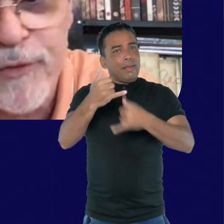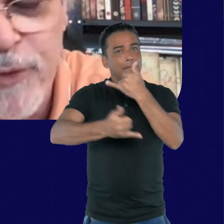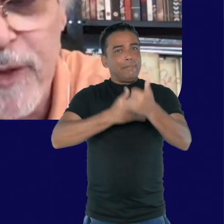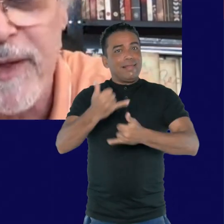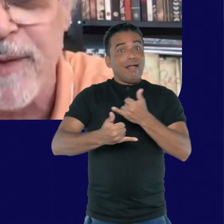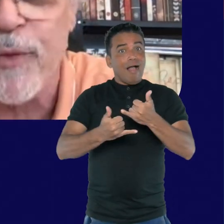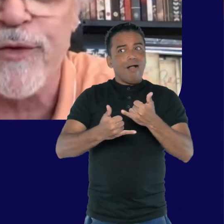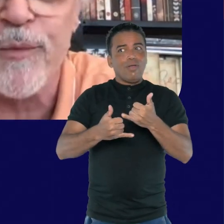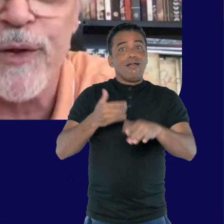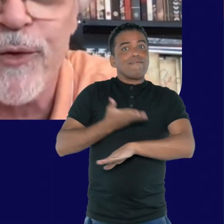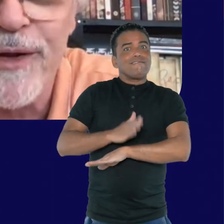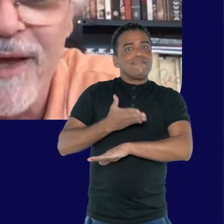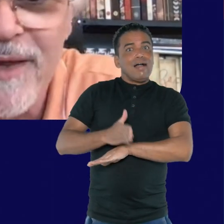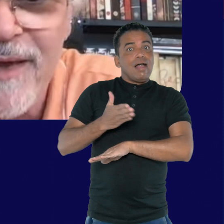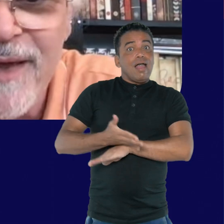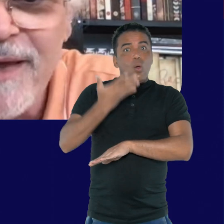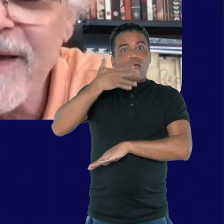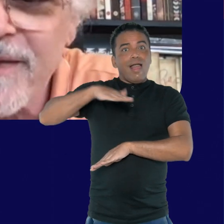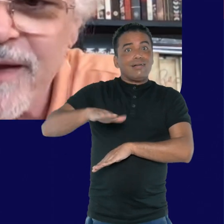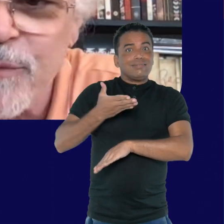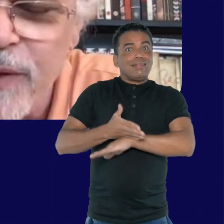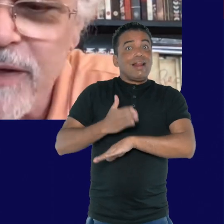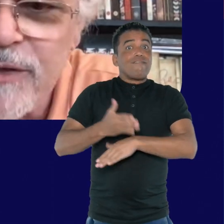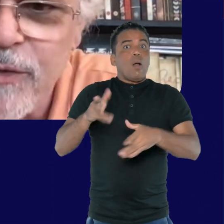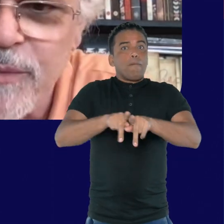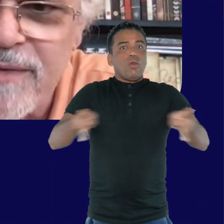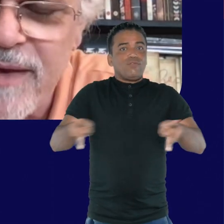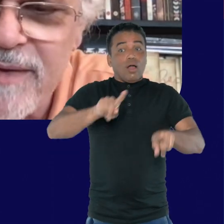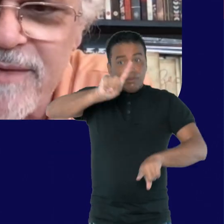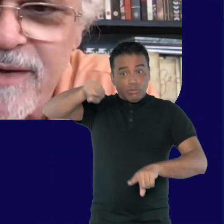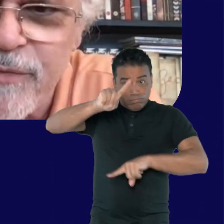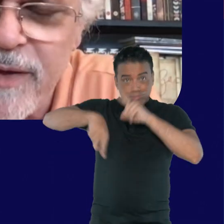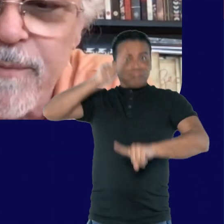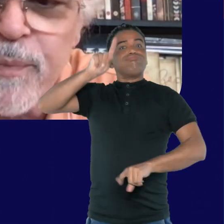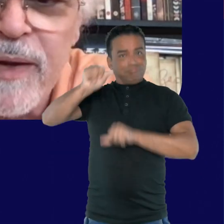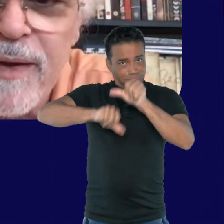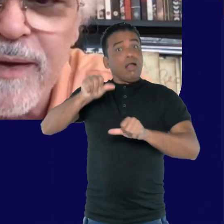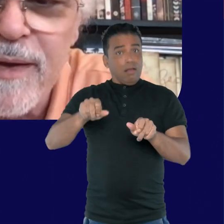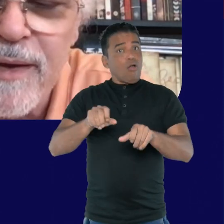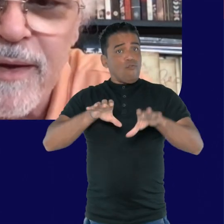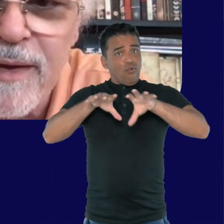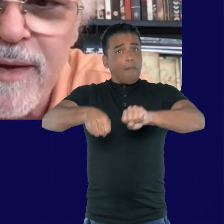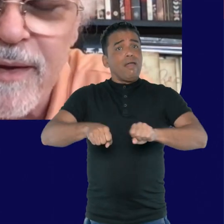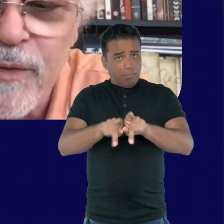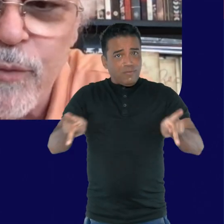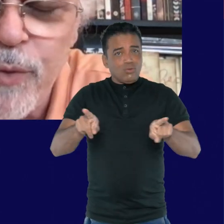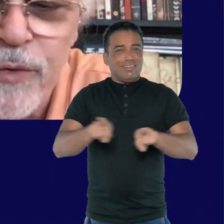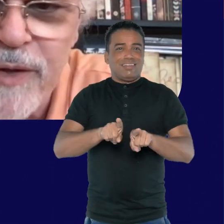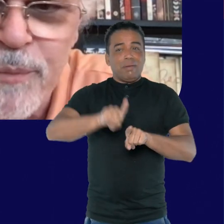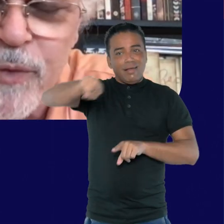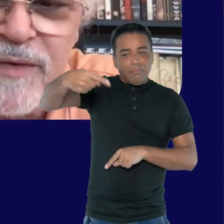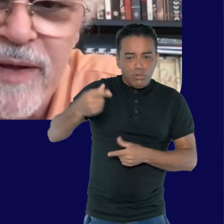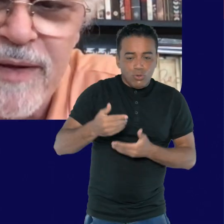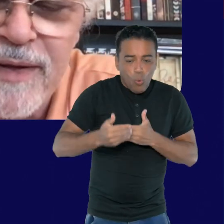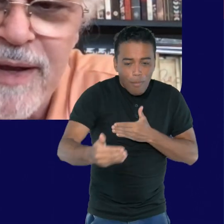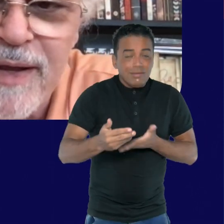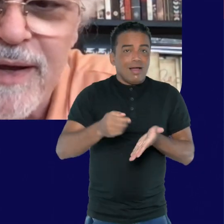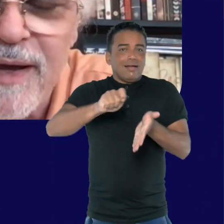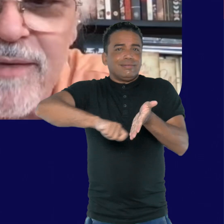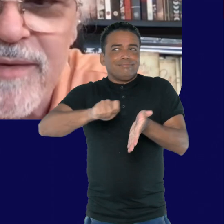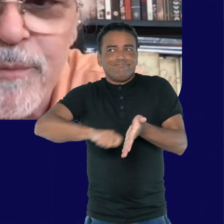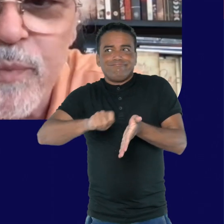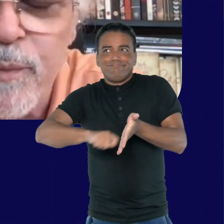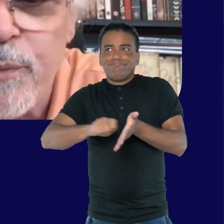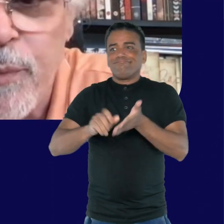de professor, que depois eu me tornei, e também já começar a escrever, um pouco depois, ali